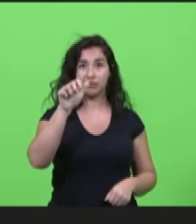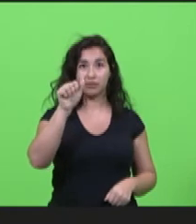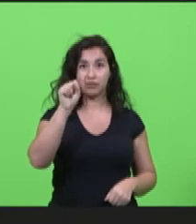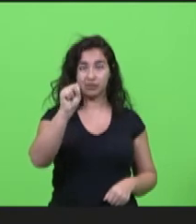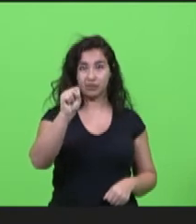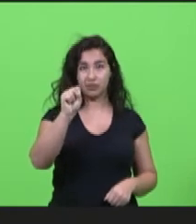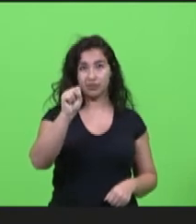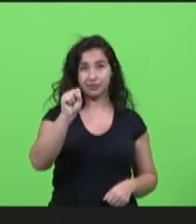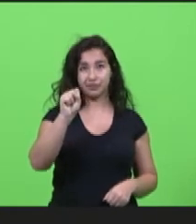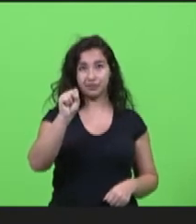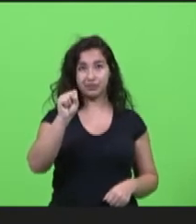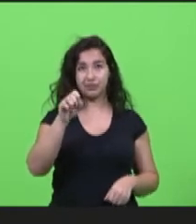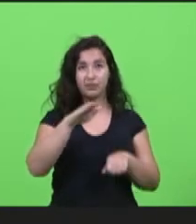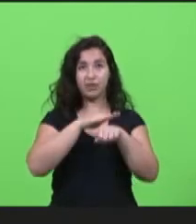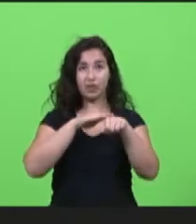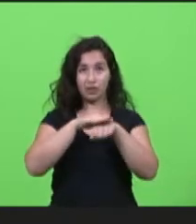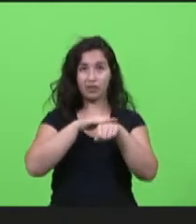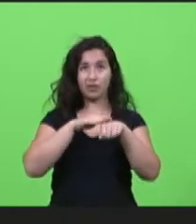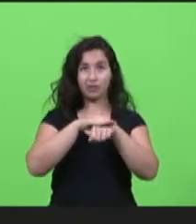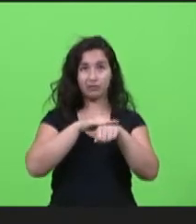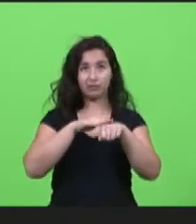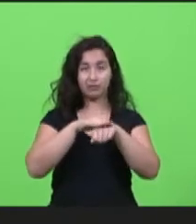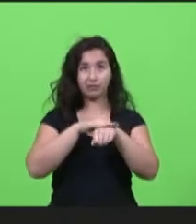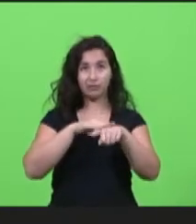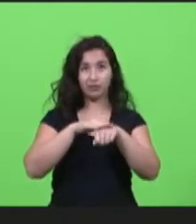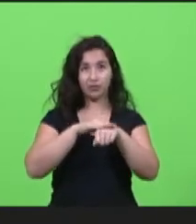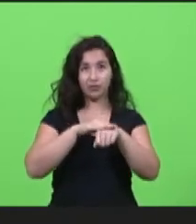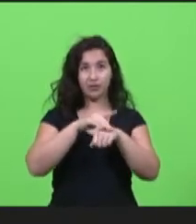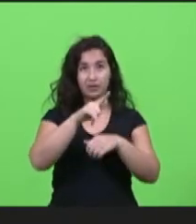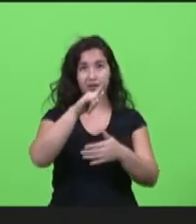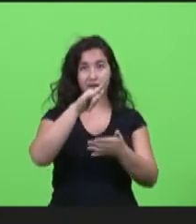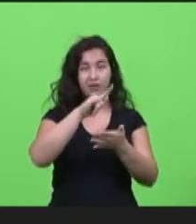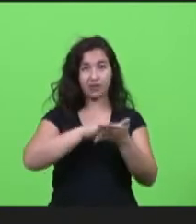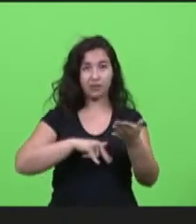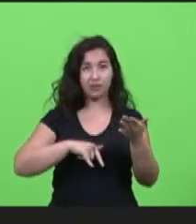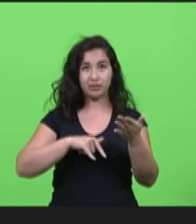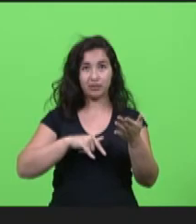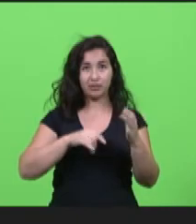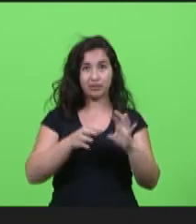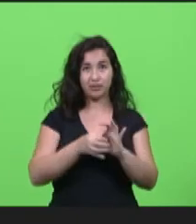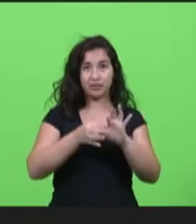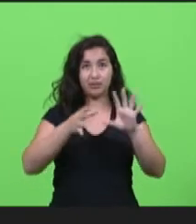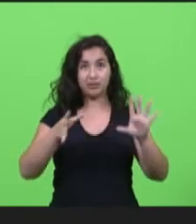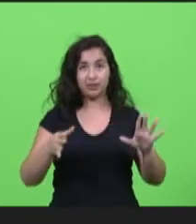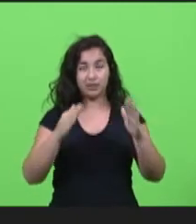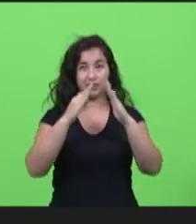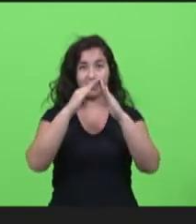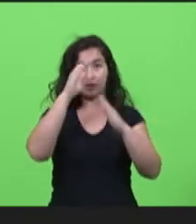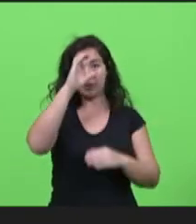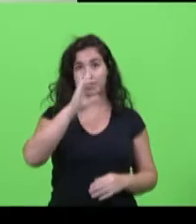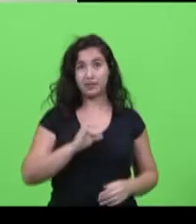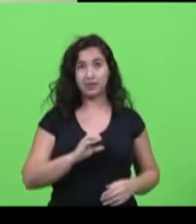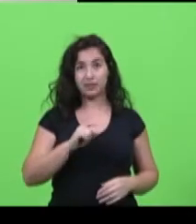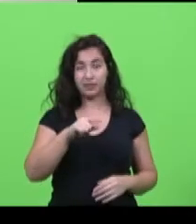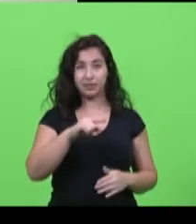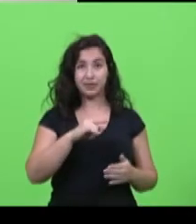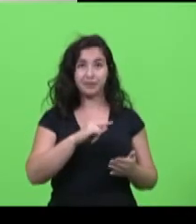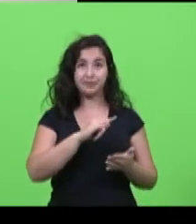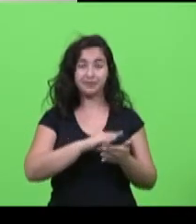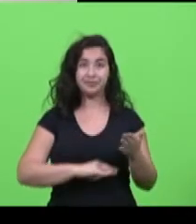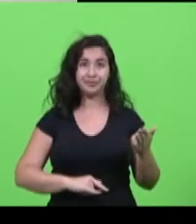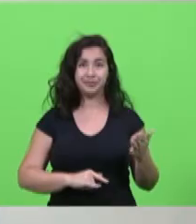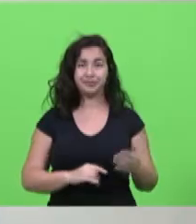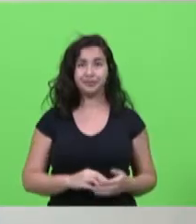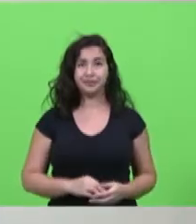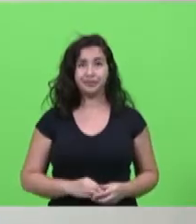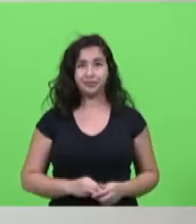para conversar sobre o contrato de licitação, senhor presidente, a participação da Casa Civil nesse contrato. Senhor presidente, pela ordem,